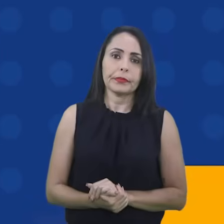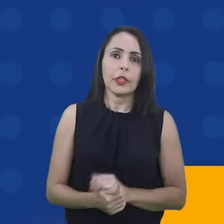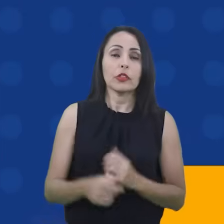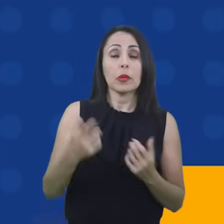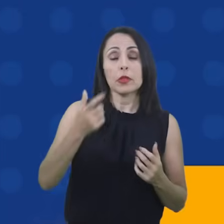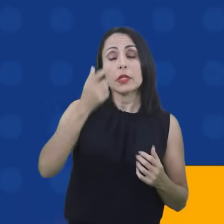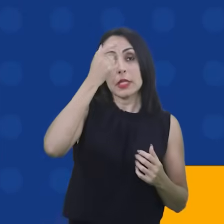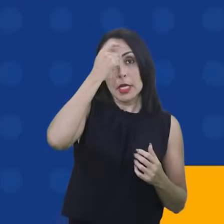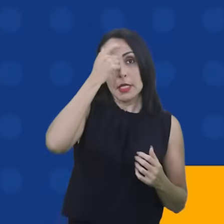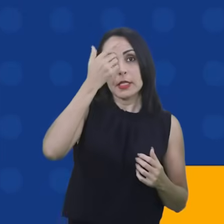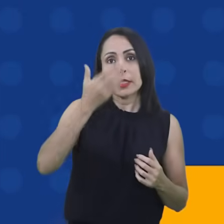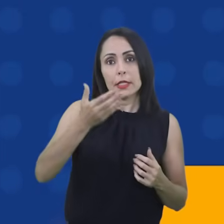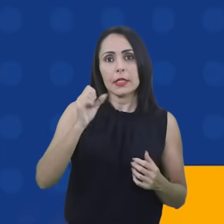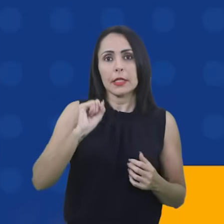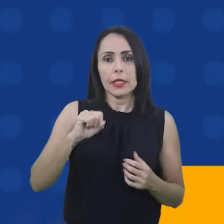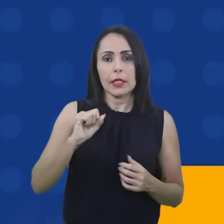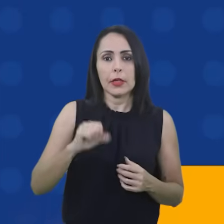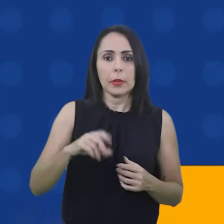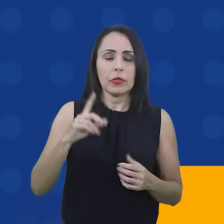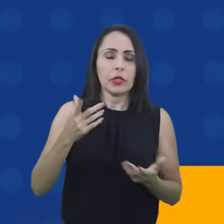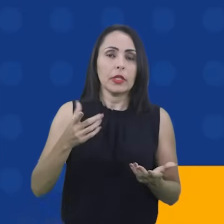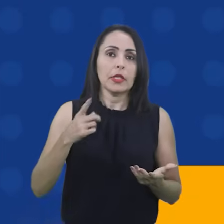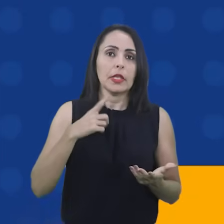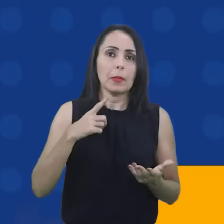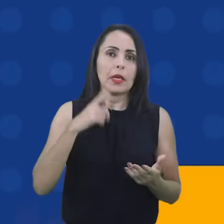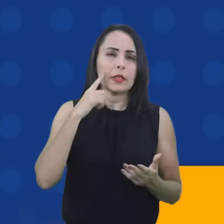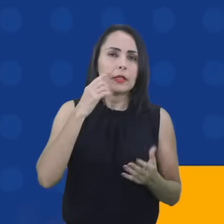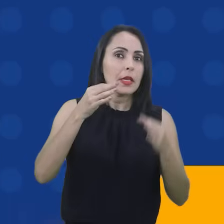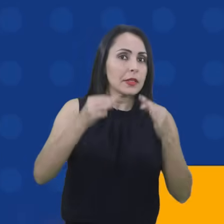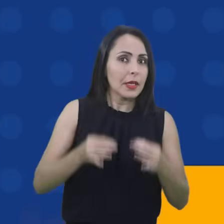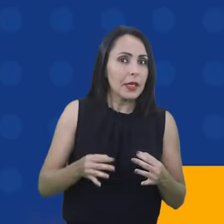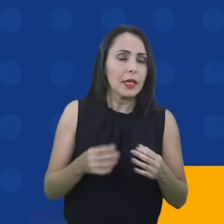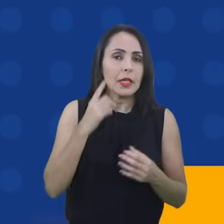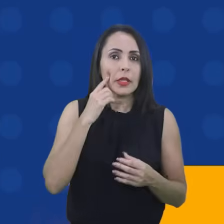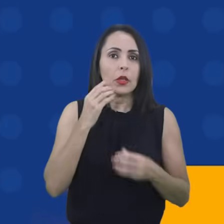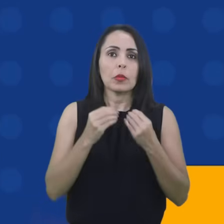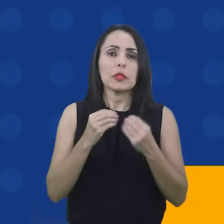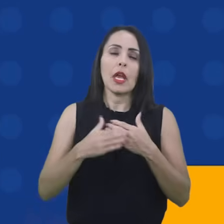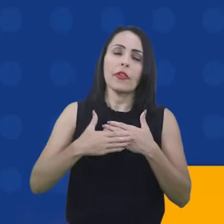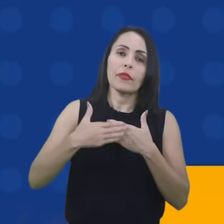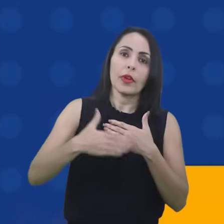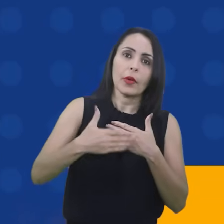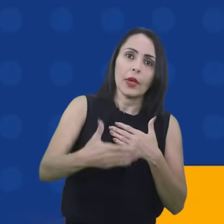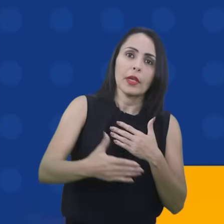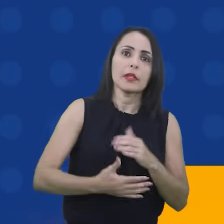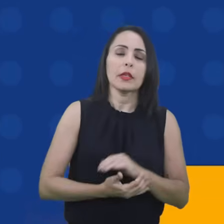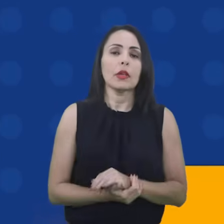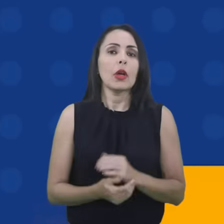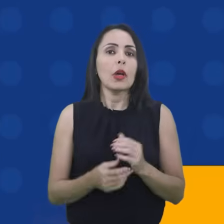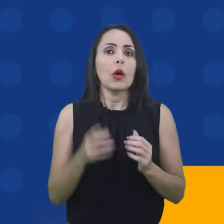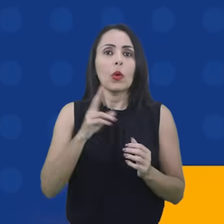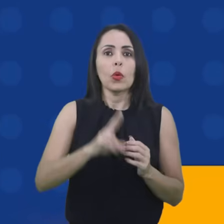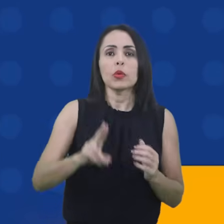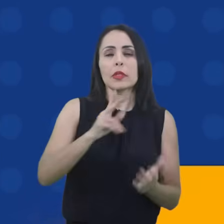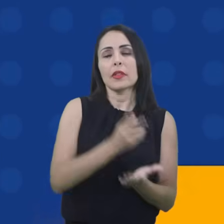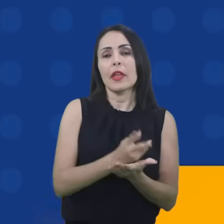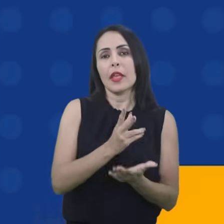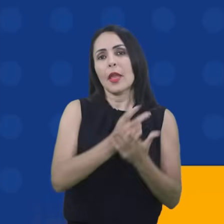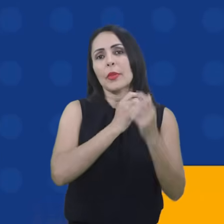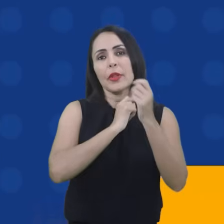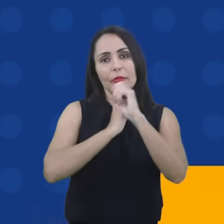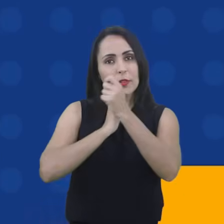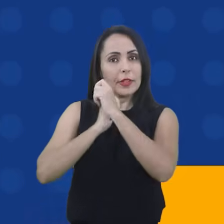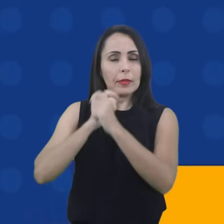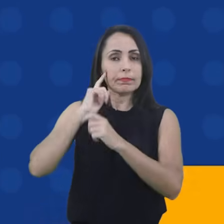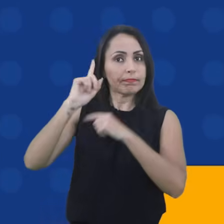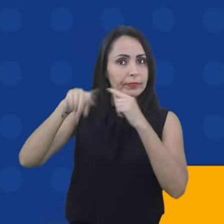ciente disso, né, para a gente ter mais certeza, né, de como deve ser essa frequência, né, use sempre fio dental